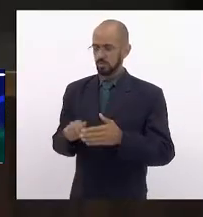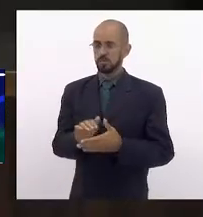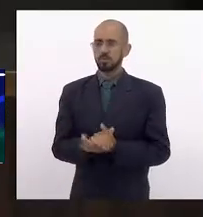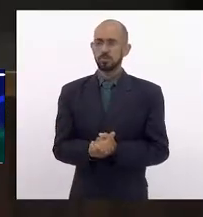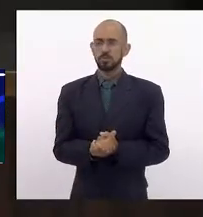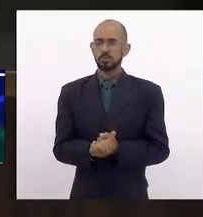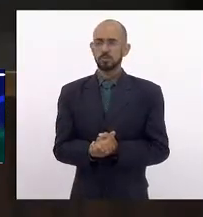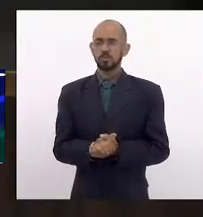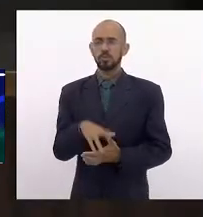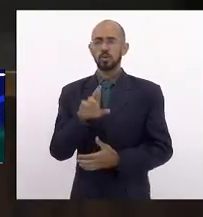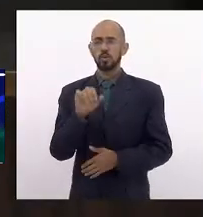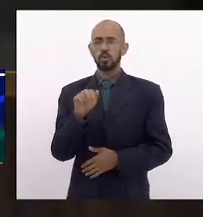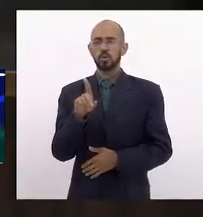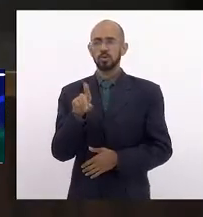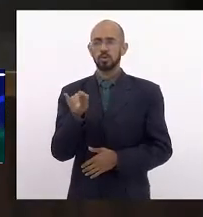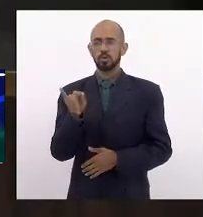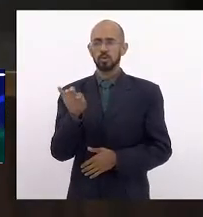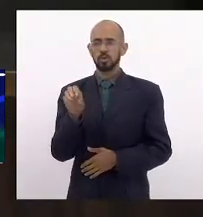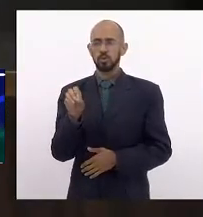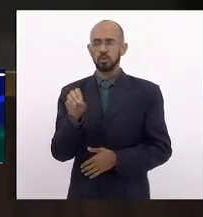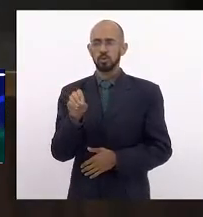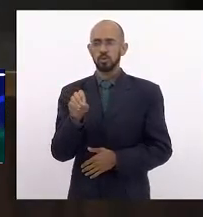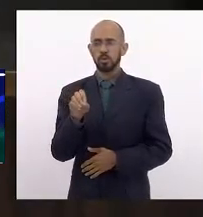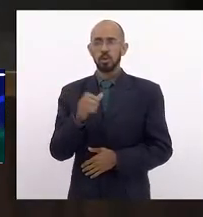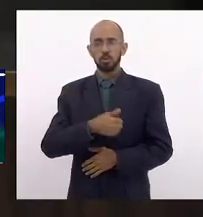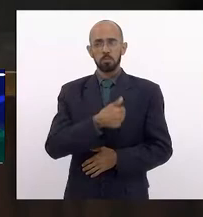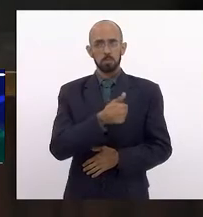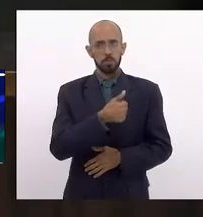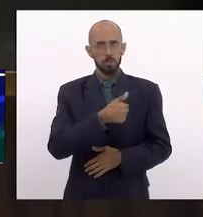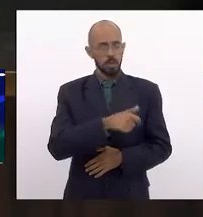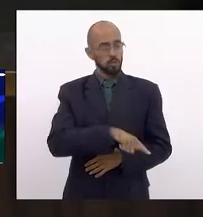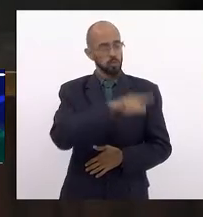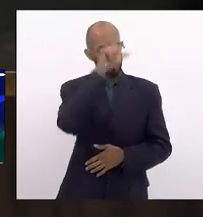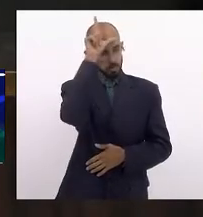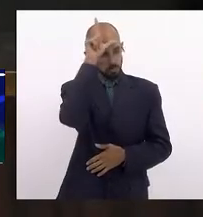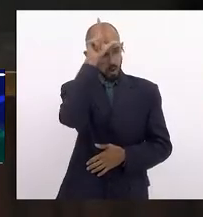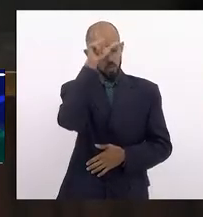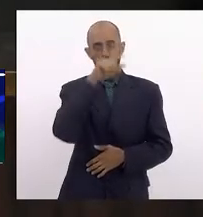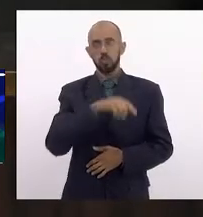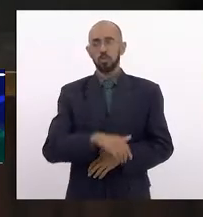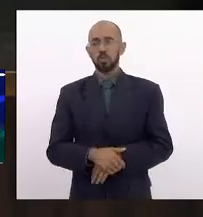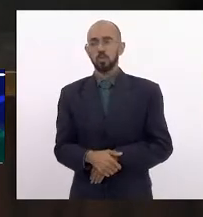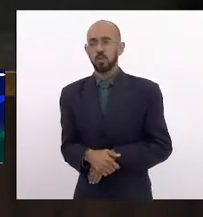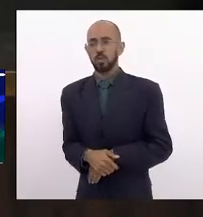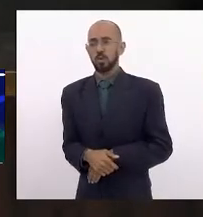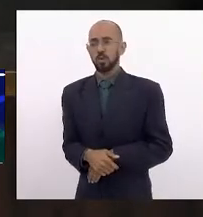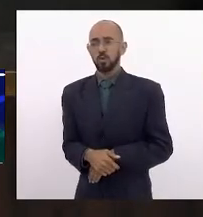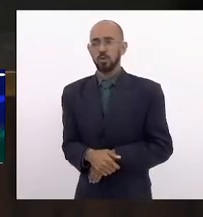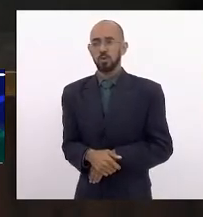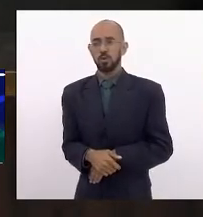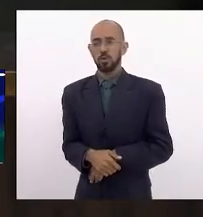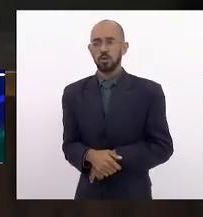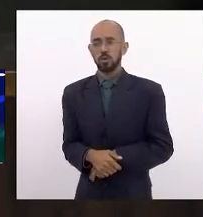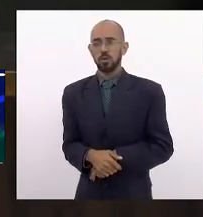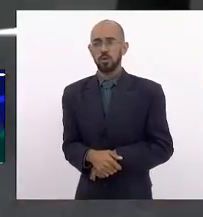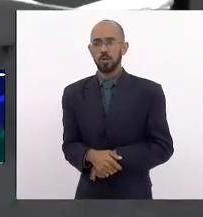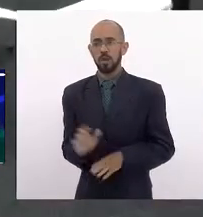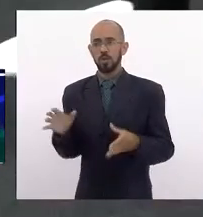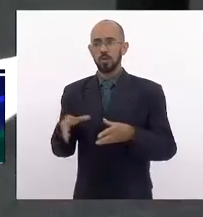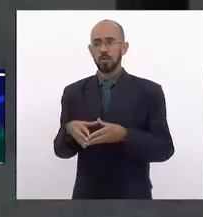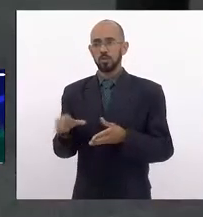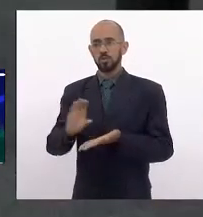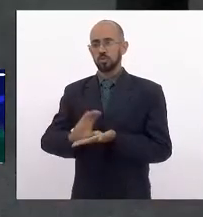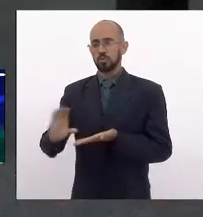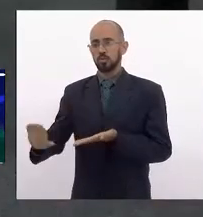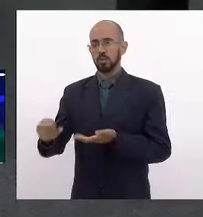Rodrigo Amorim deixa eu ouvir a questão de ordem do deputado Luiz Paulo é só o edital aceleração da comissão de orçamento